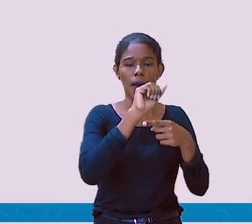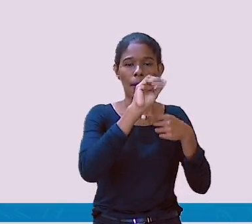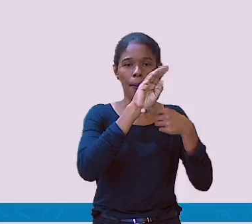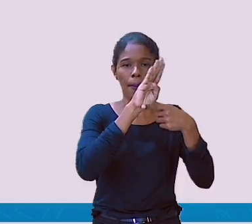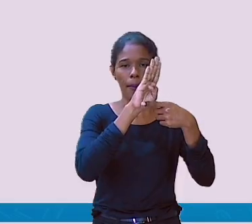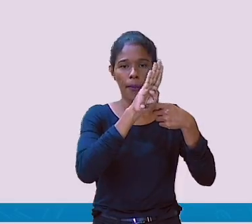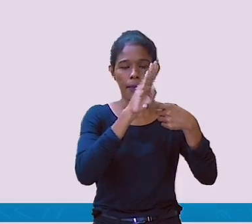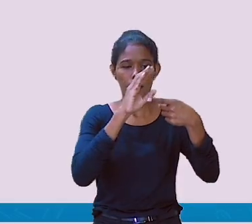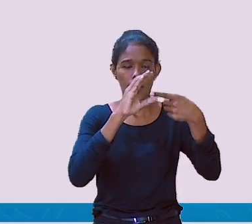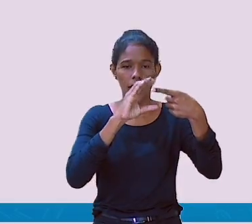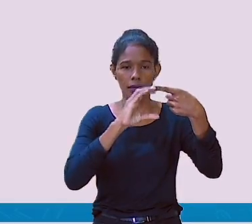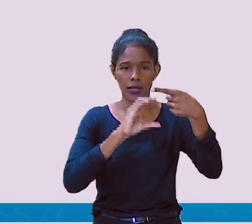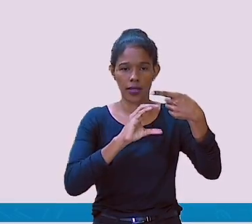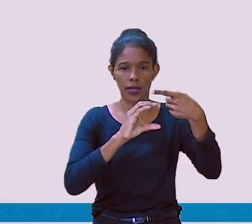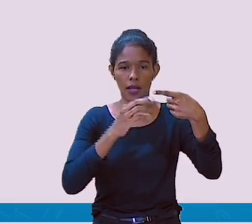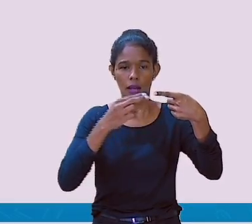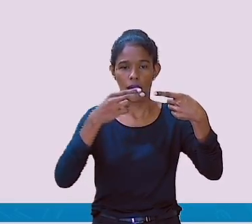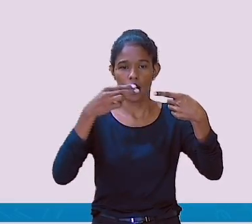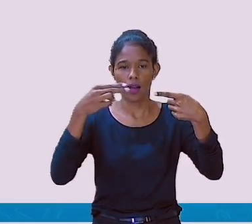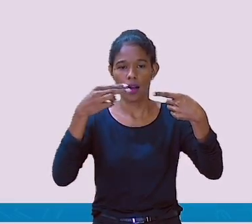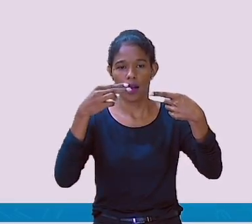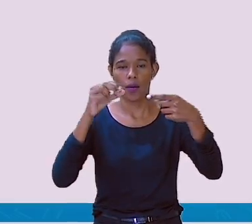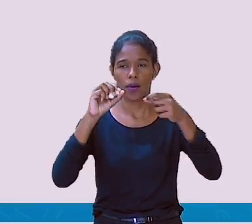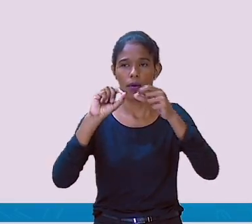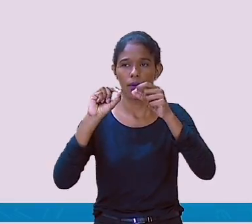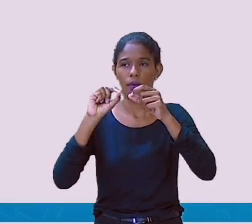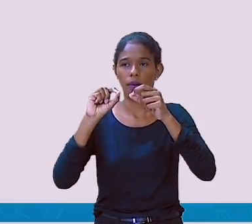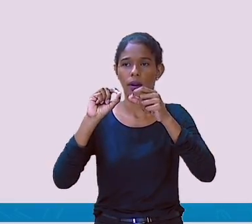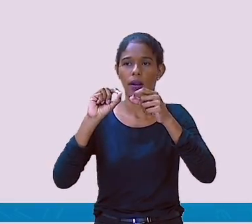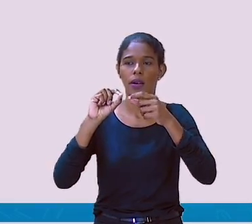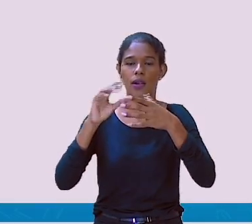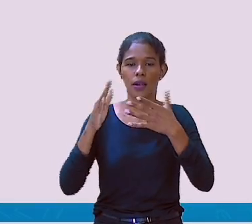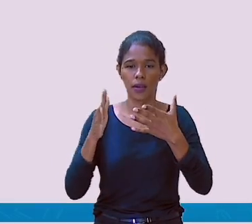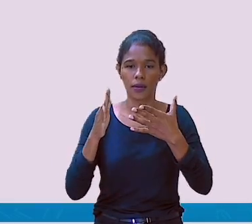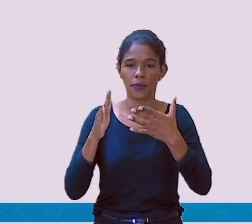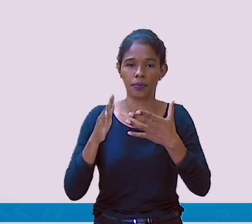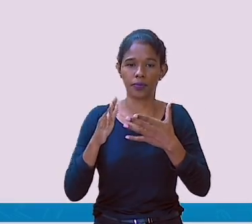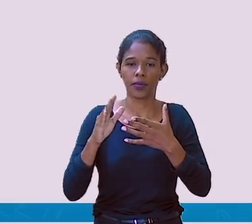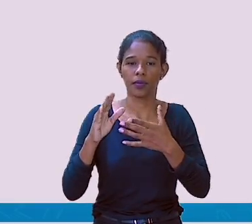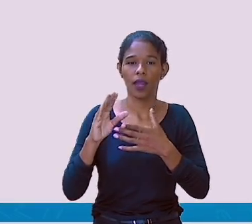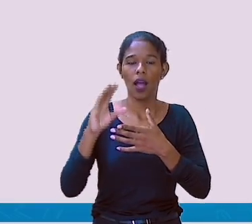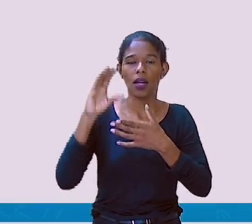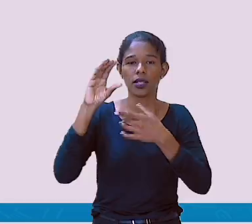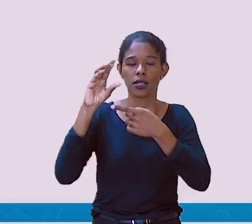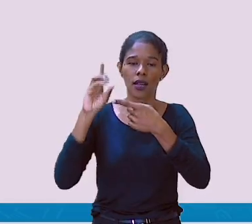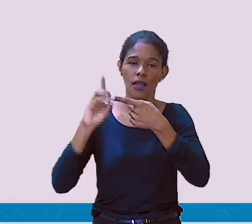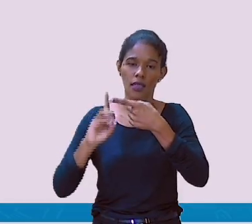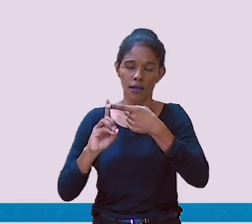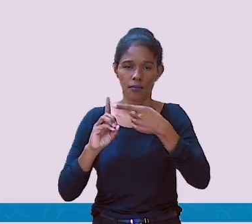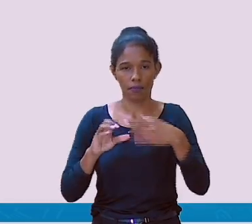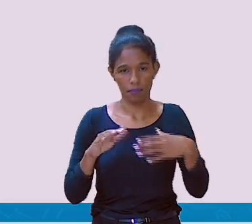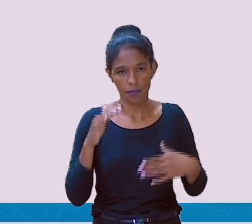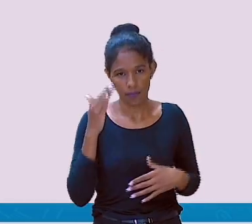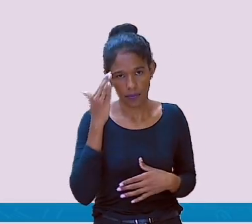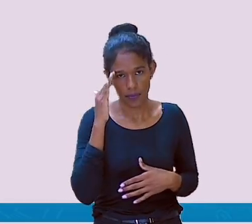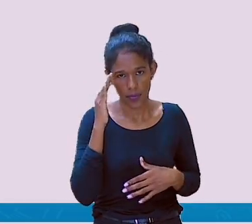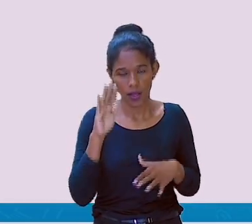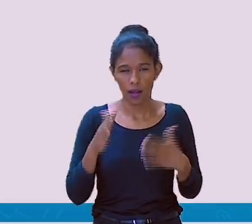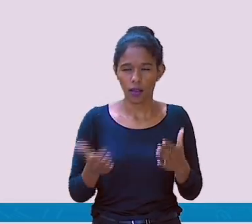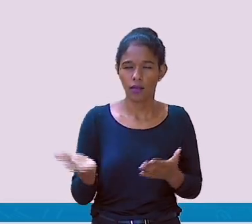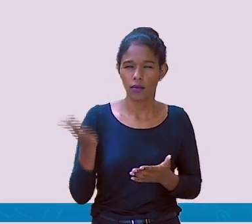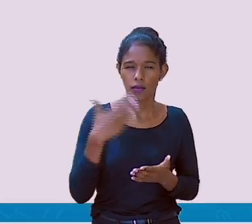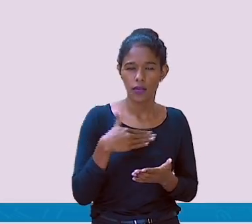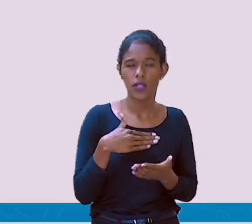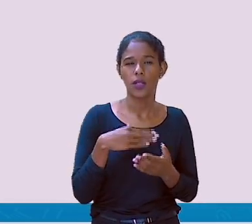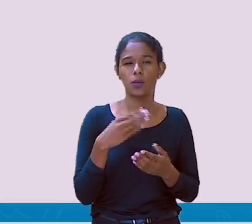é igual ao produto dos extremos. A ordem aqui dos fatores não vai alterar, ok? Então, vamos ver alguns exercícios.